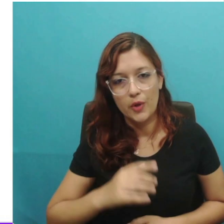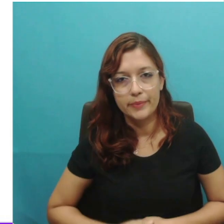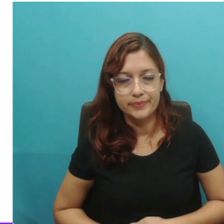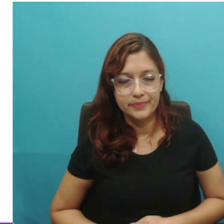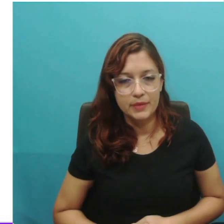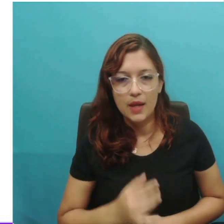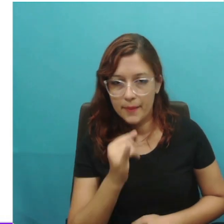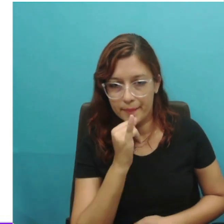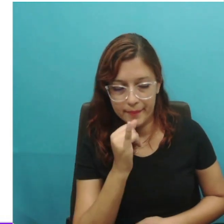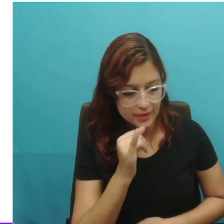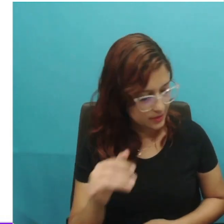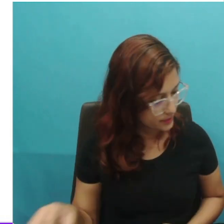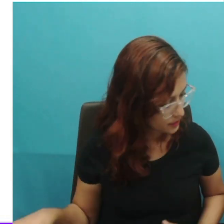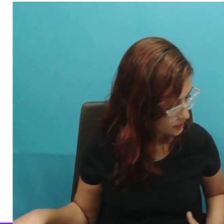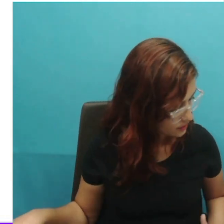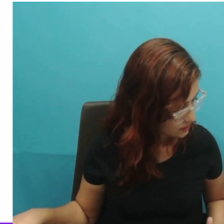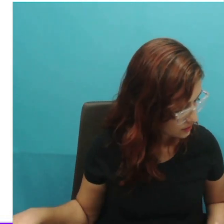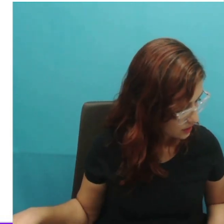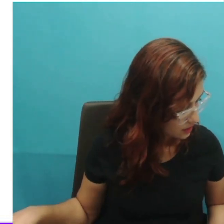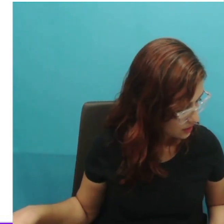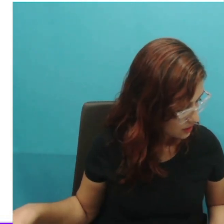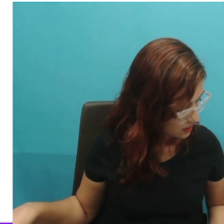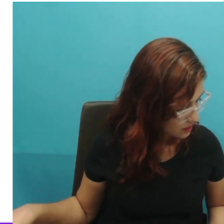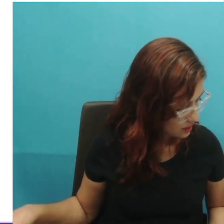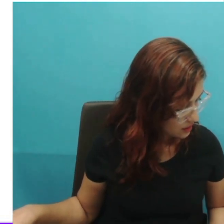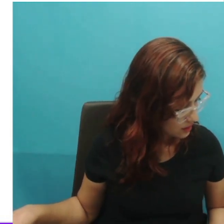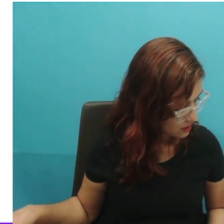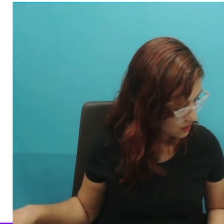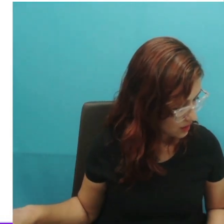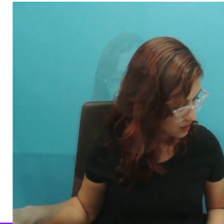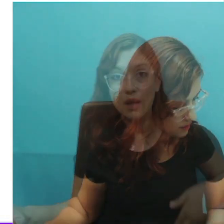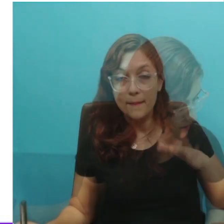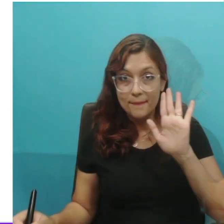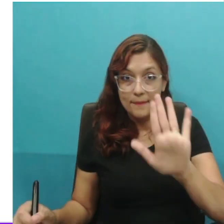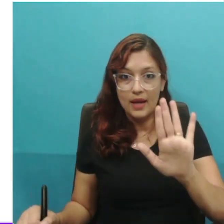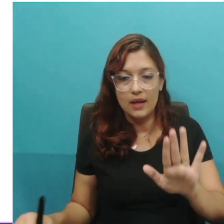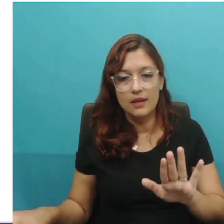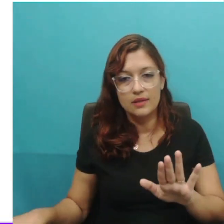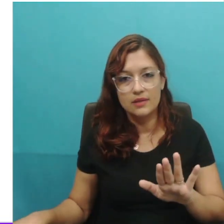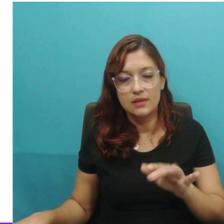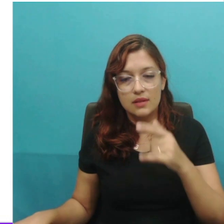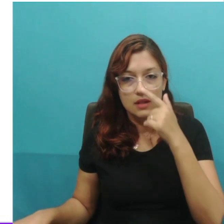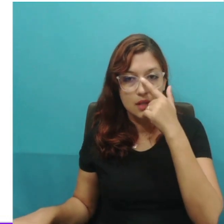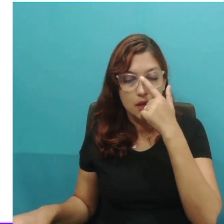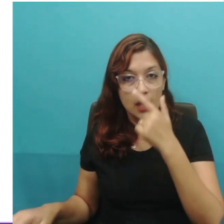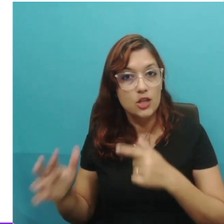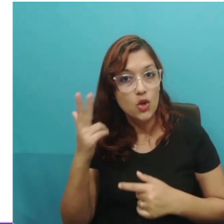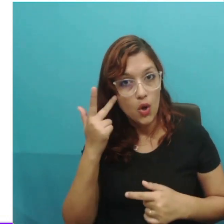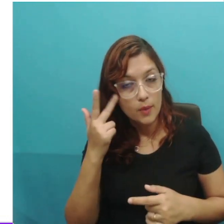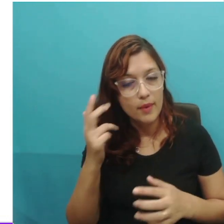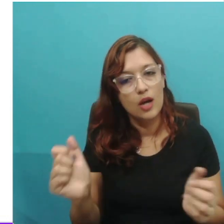O pronome quem, ele só se refere a pessoas. Por exemplo.